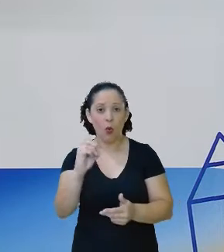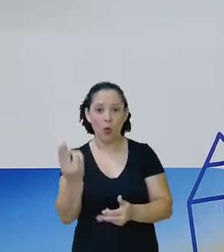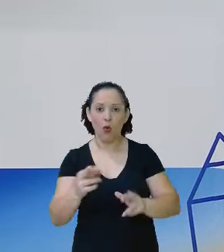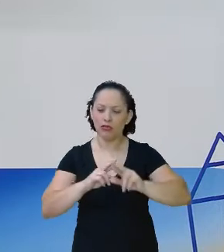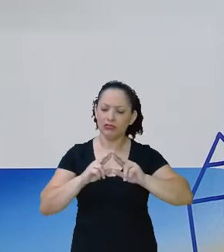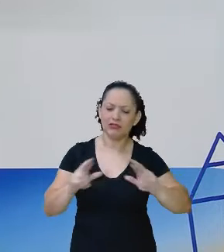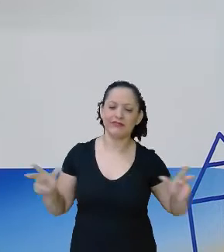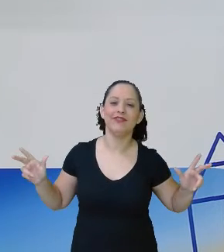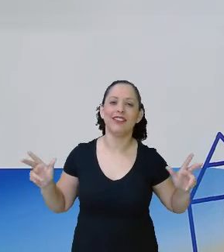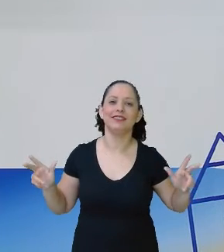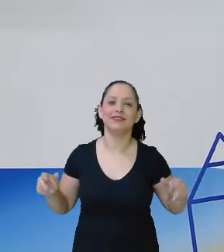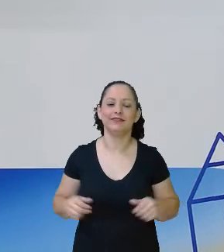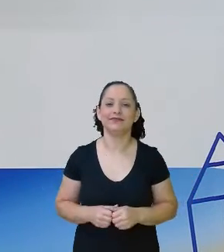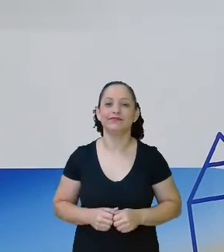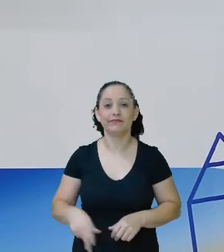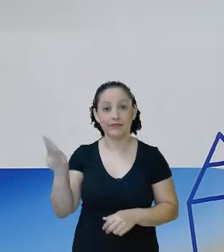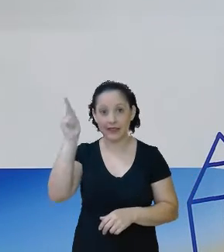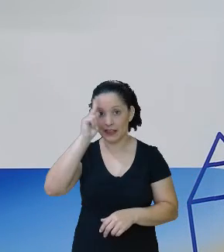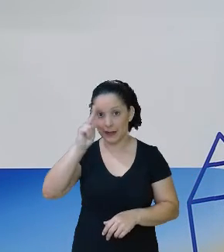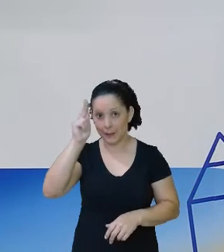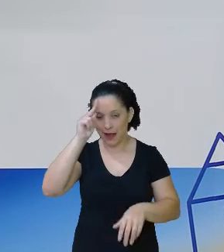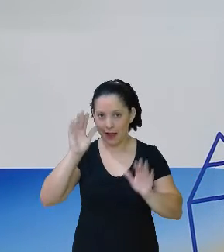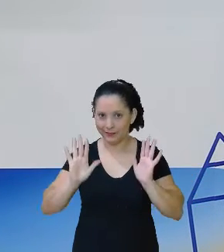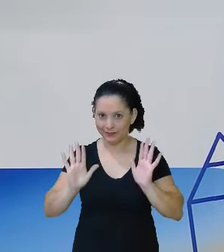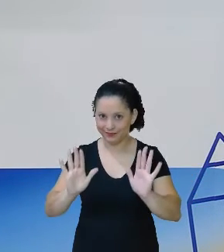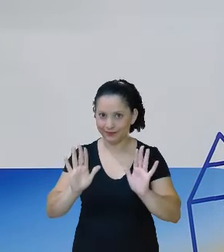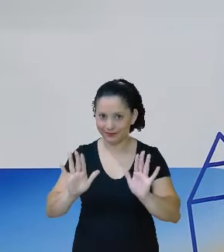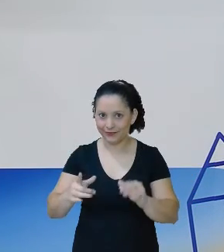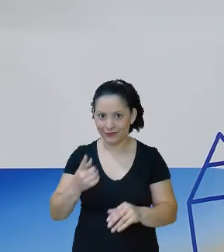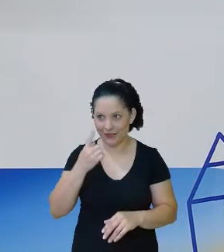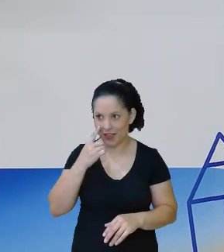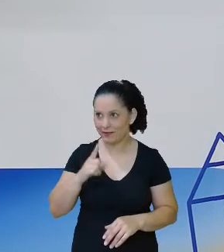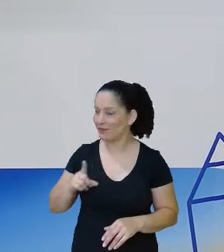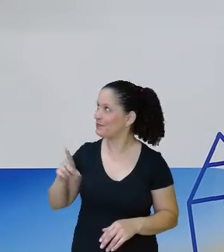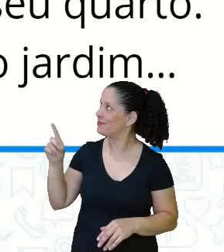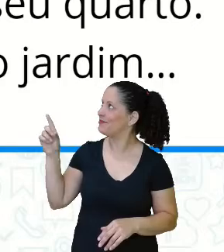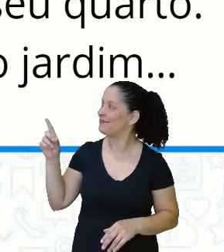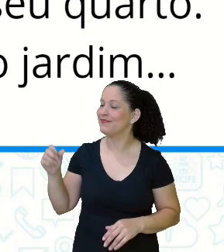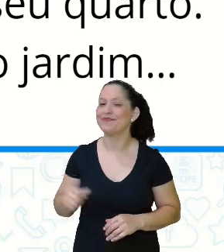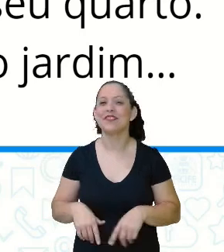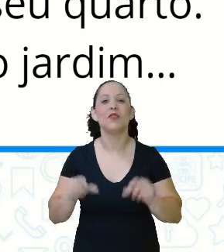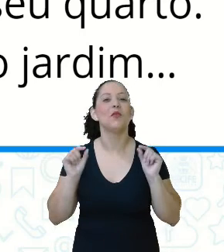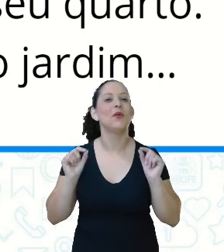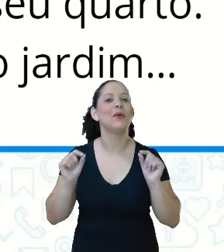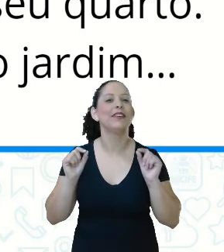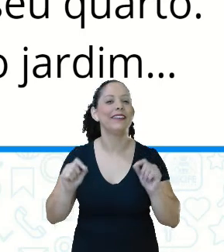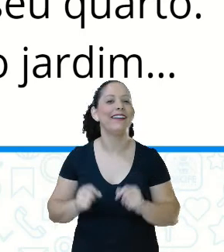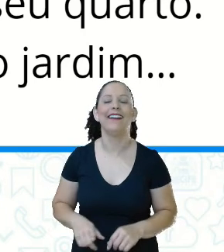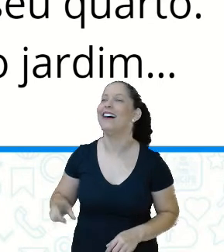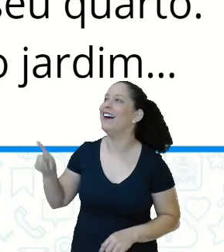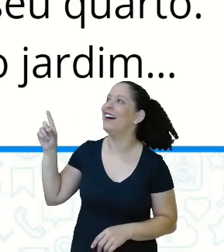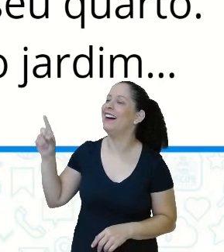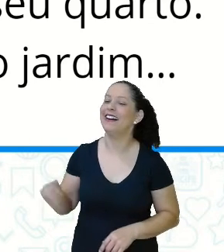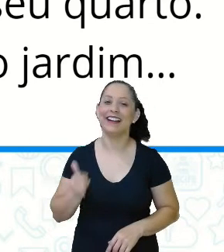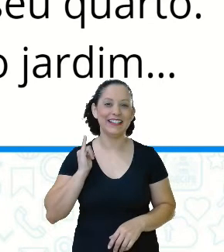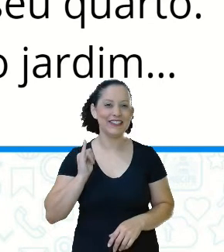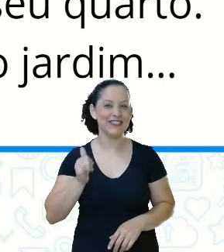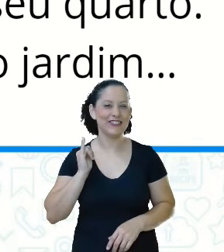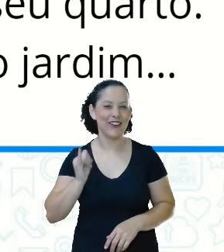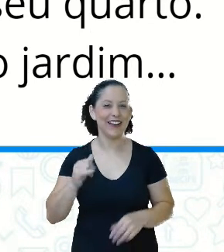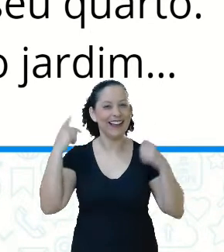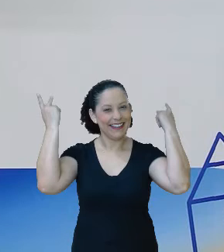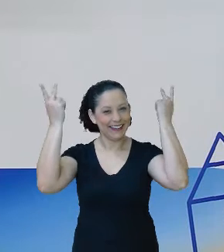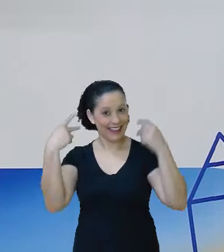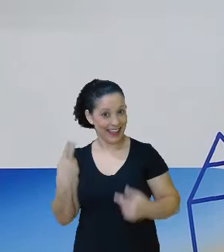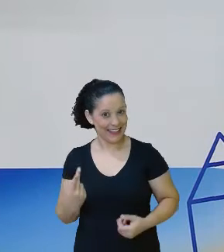diferente. Lembrando um pouquinho, antes de eu começar, eu vou colocar aqui na tela, vê que coincidência, olha o conto, Branca de Neve, por isso que